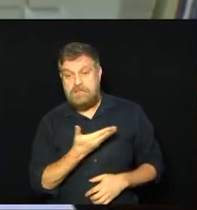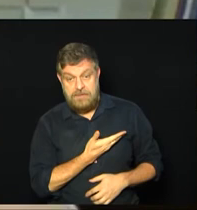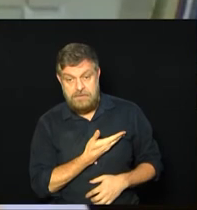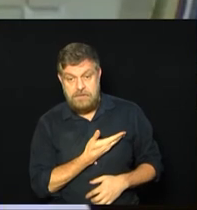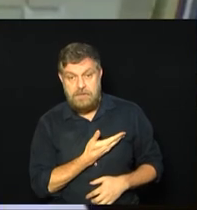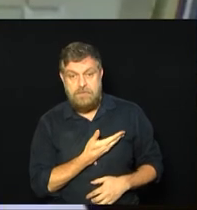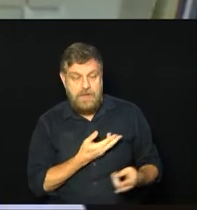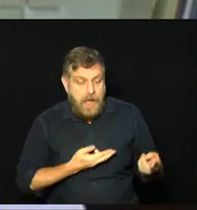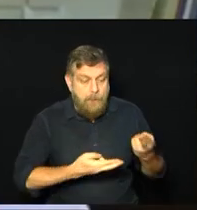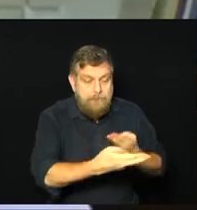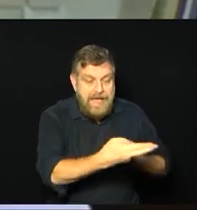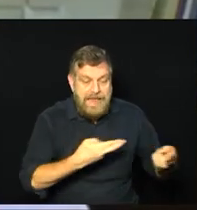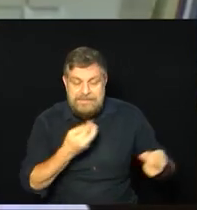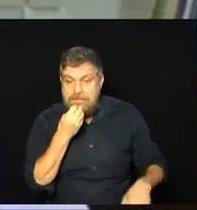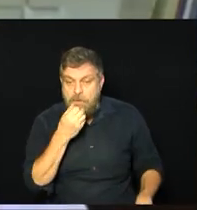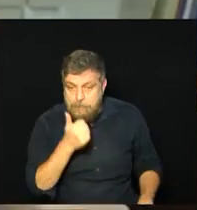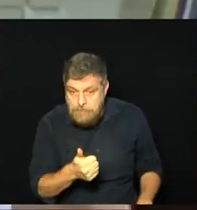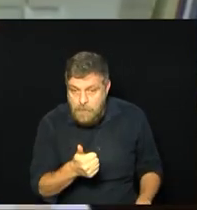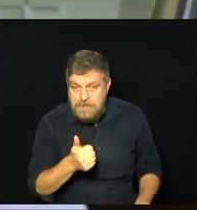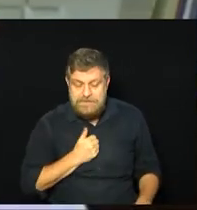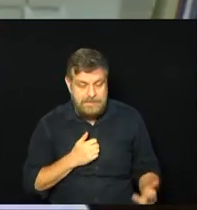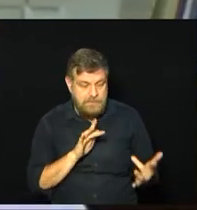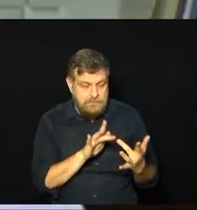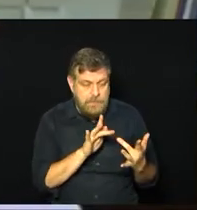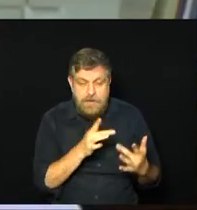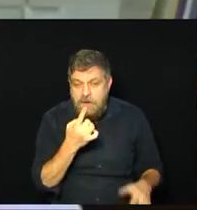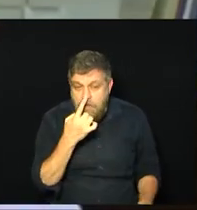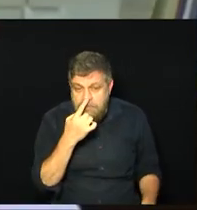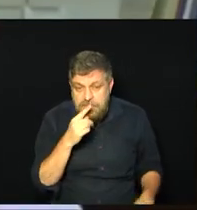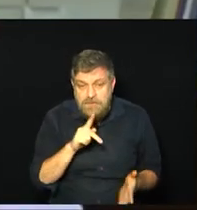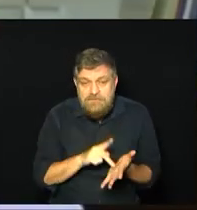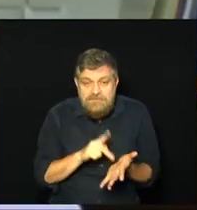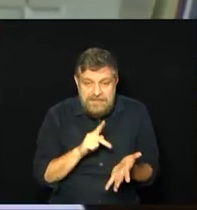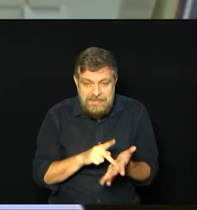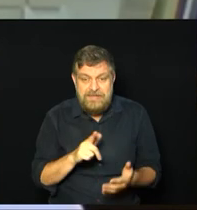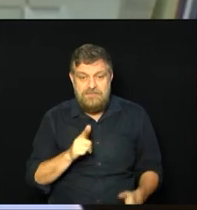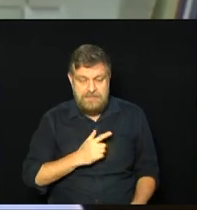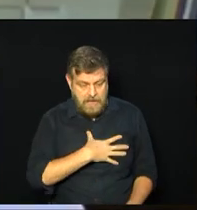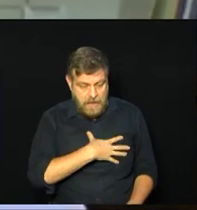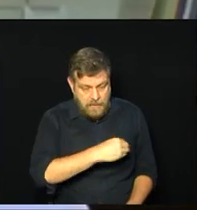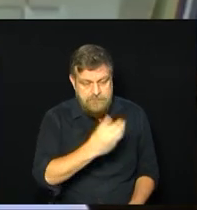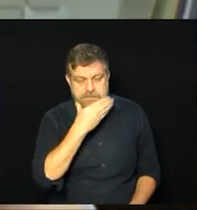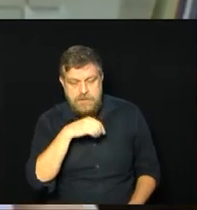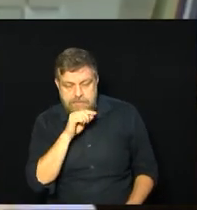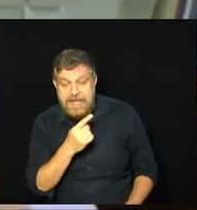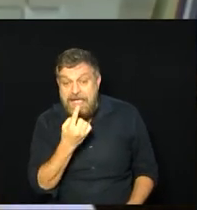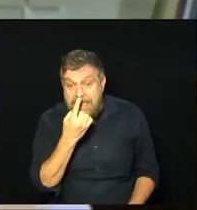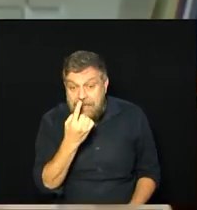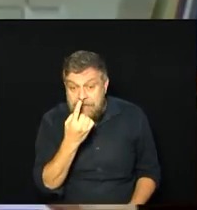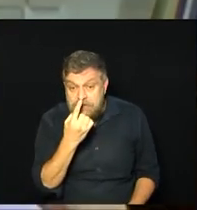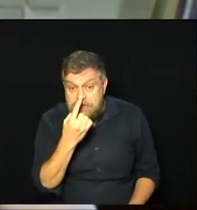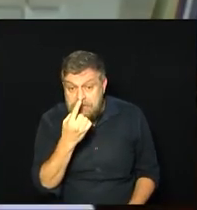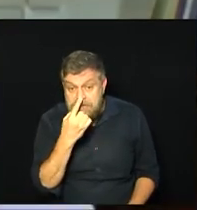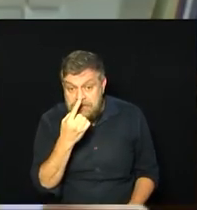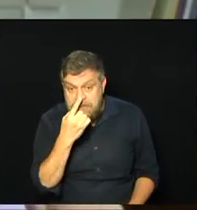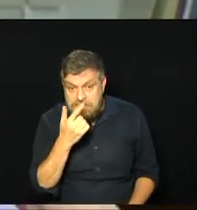boa relação, ter um vínculo verdadeiro, criar uma intimidade com os filhos, ter uma relação